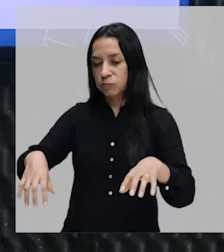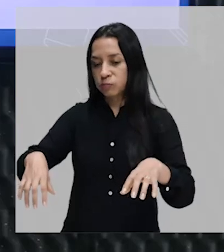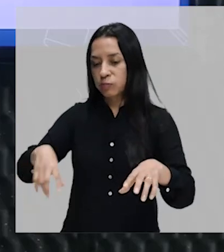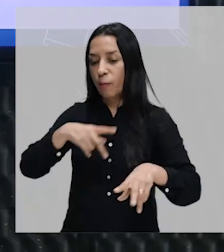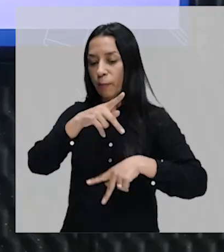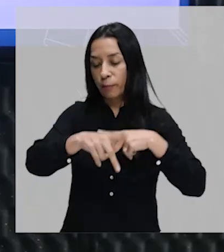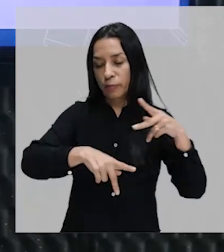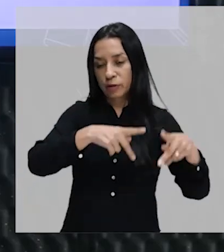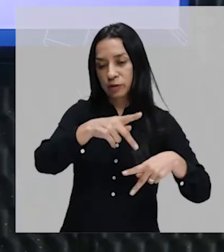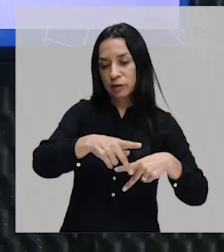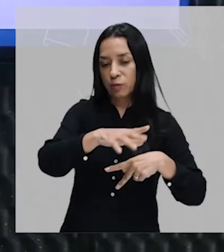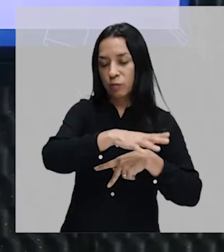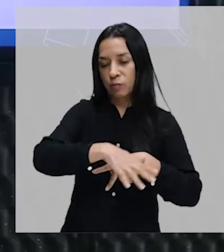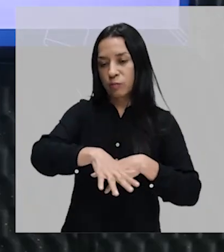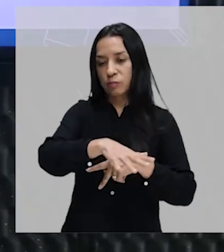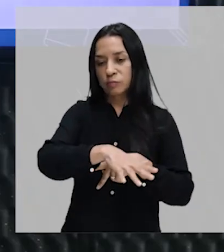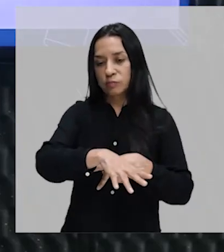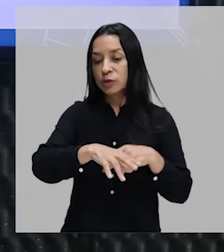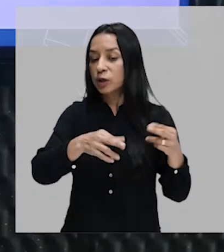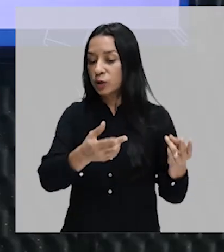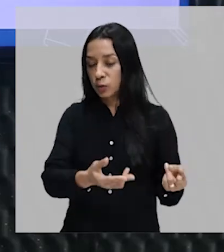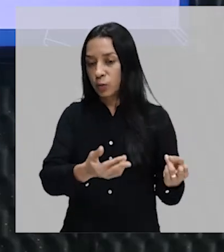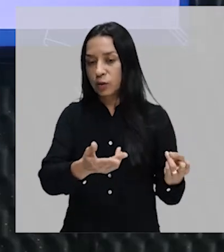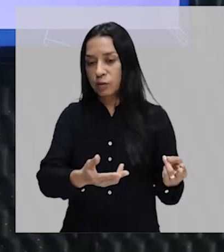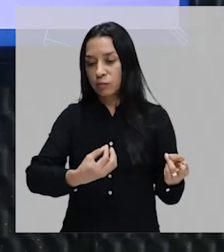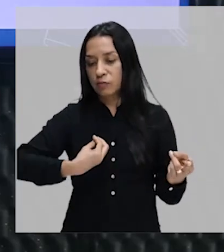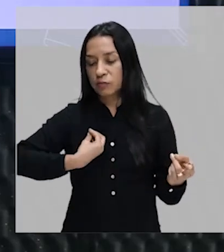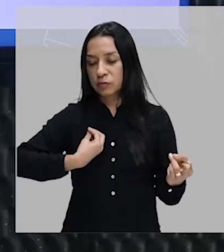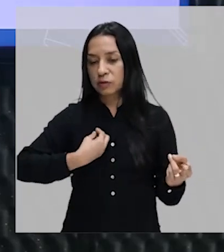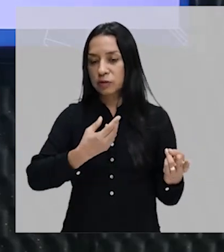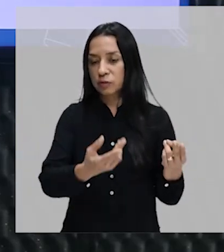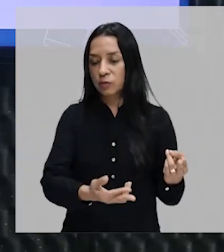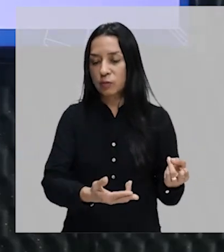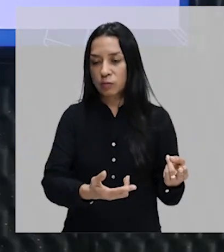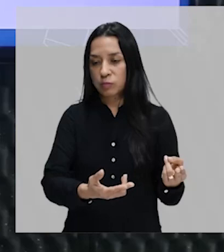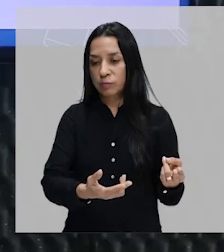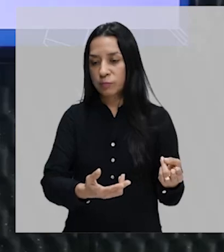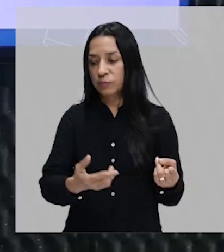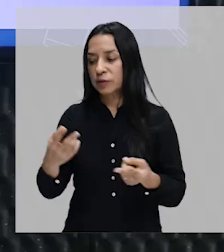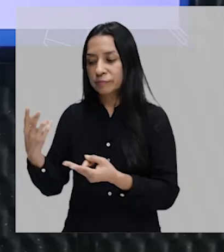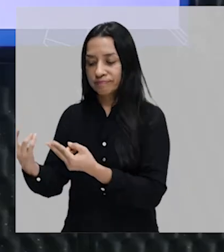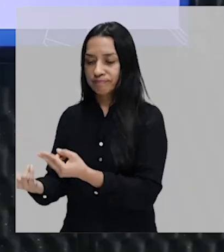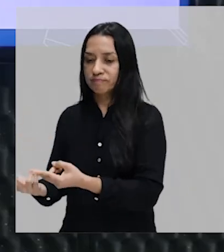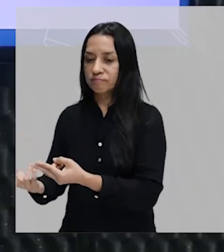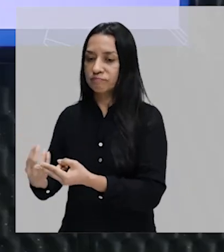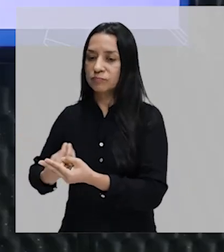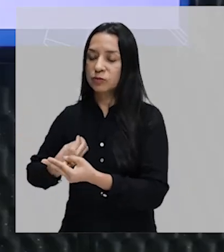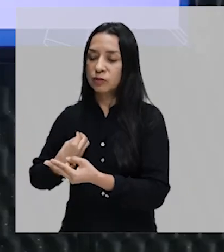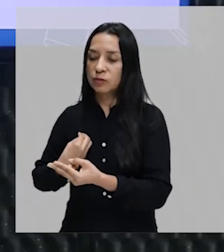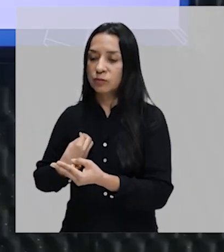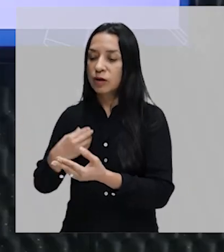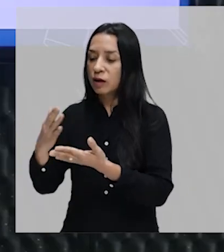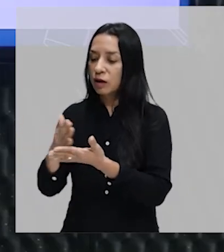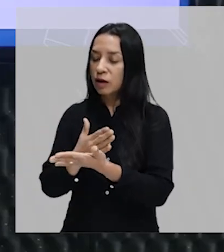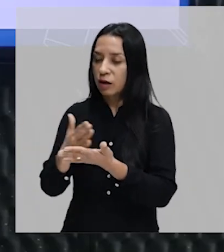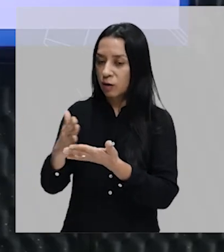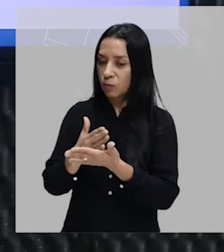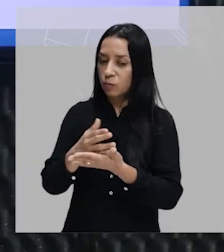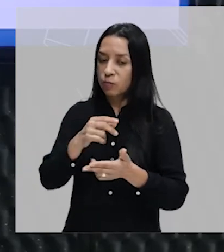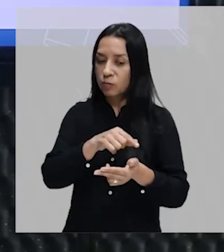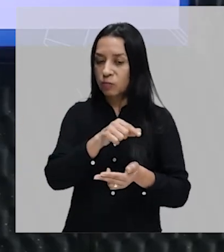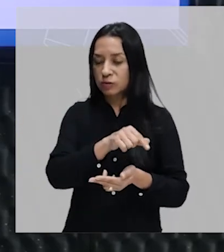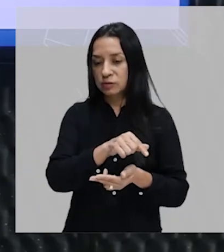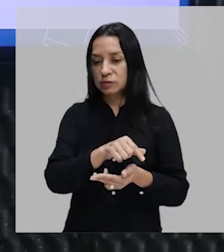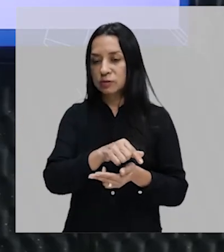população. Digamos que alguns membros dessa população sofrem alguma mutação, e aí formam-se